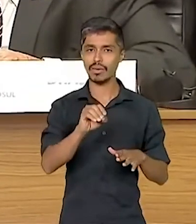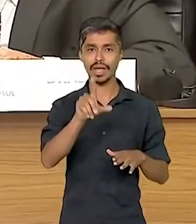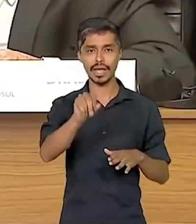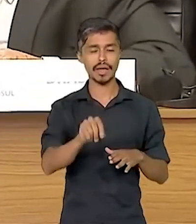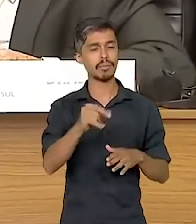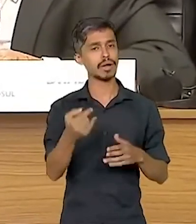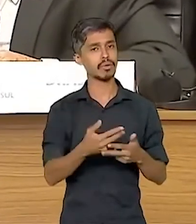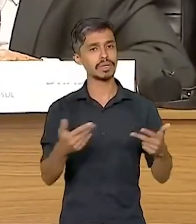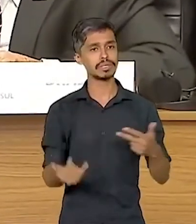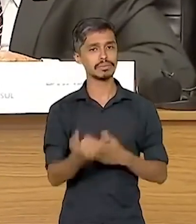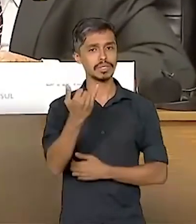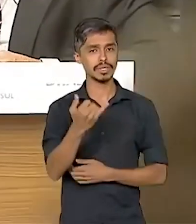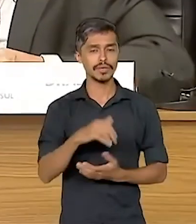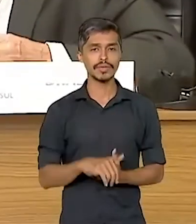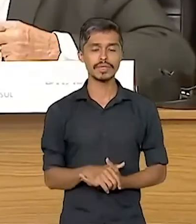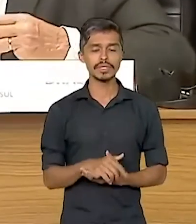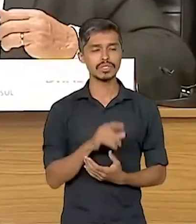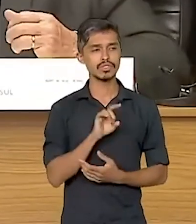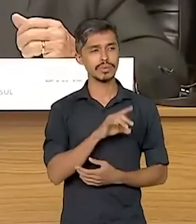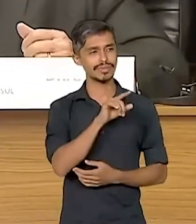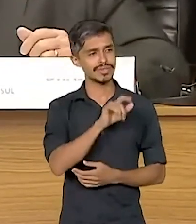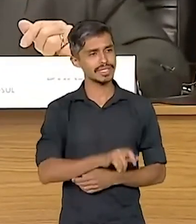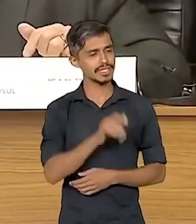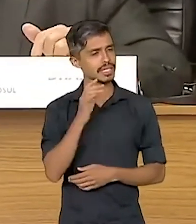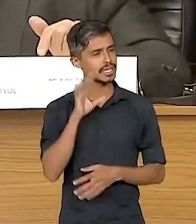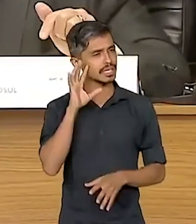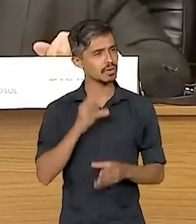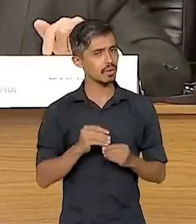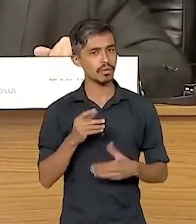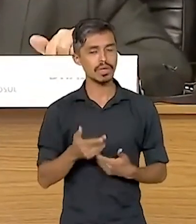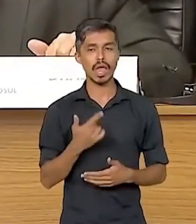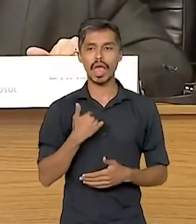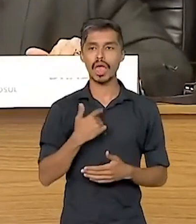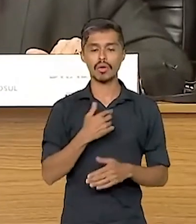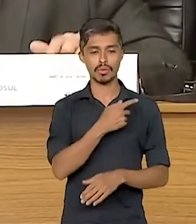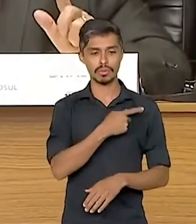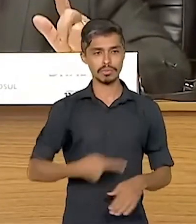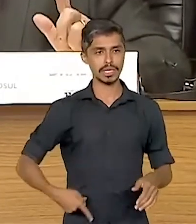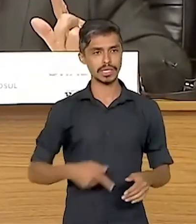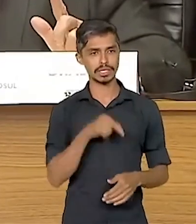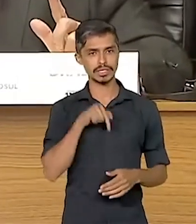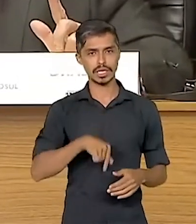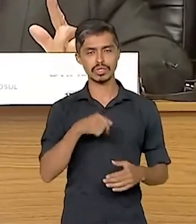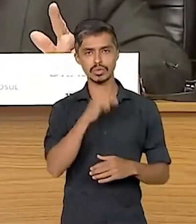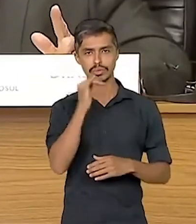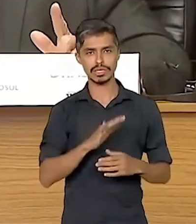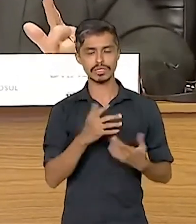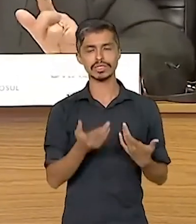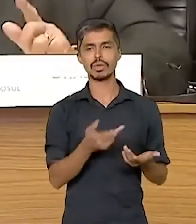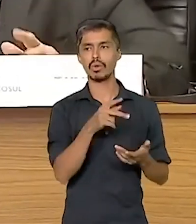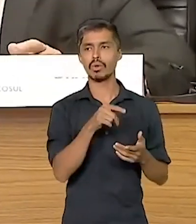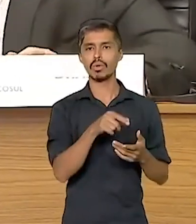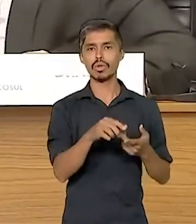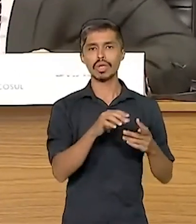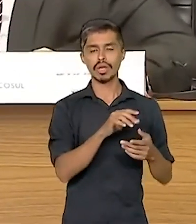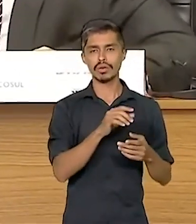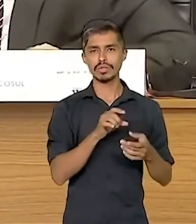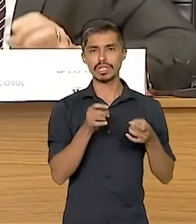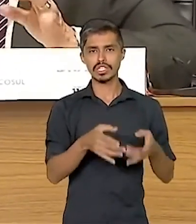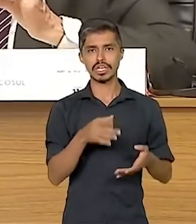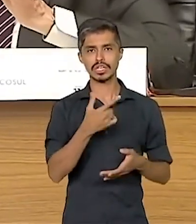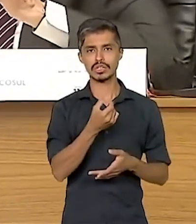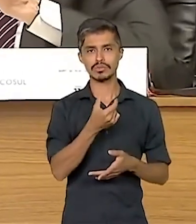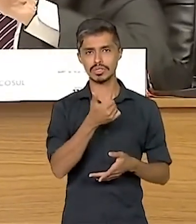importante. Só para você ter ideia, eu depois que deixei a presidência da República em 2010... Eu tinha